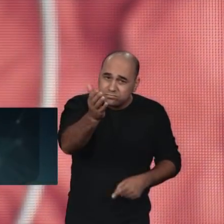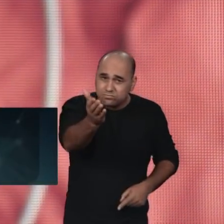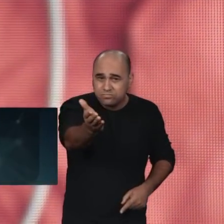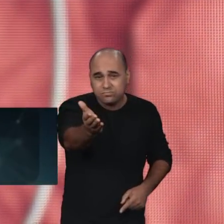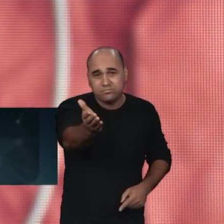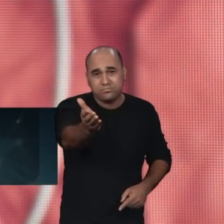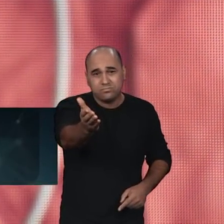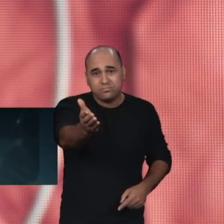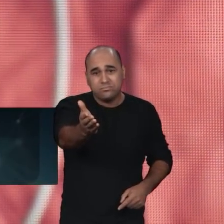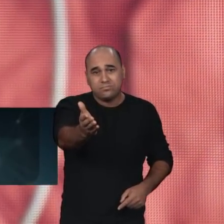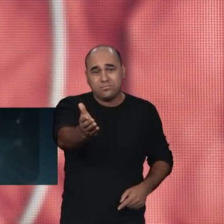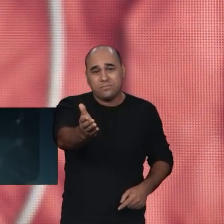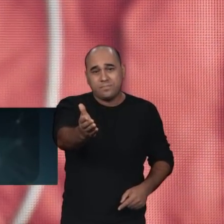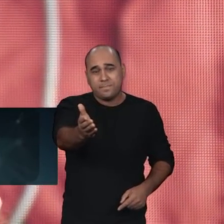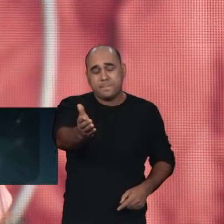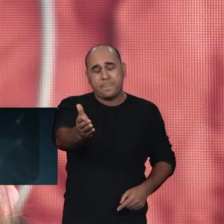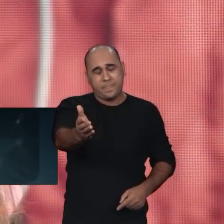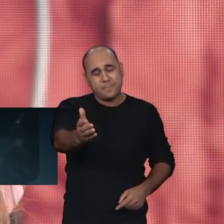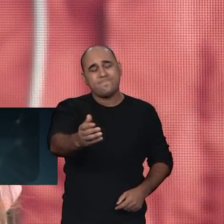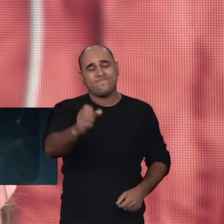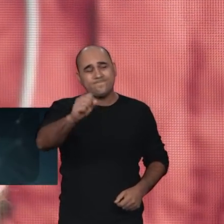Cuidei de você